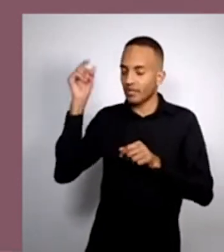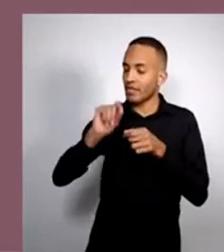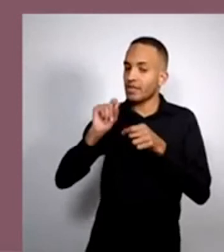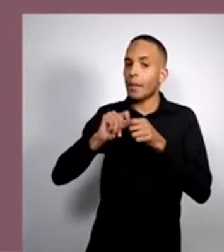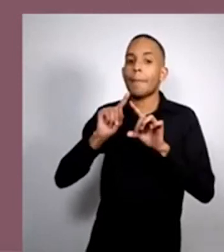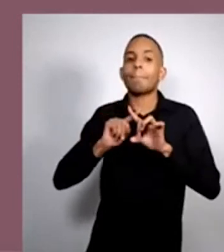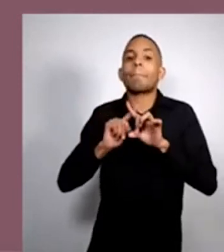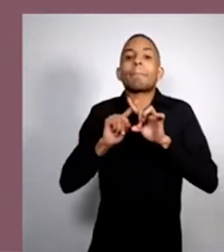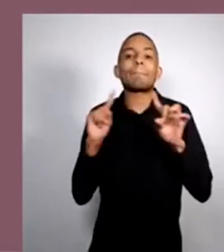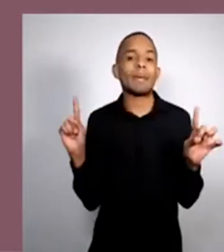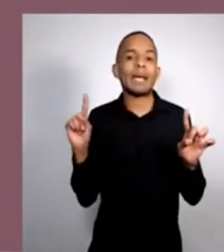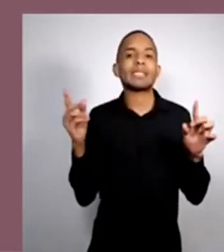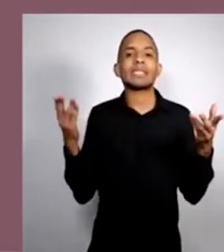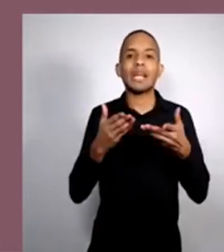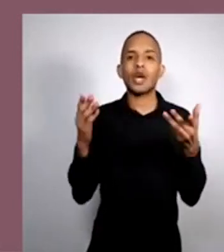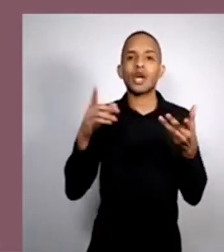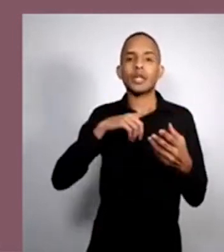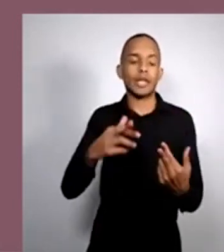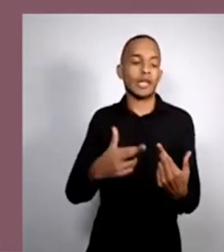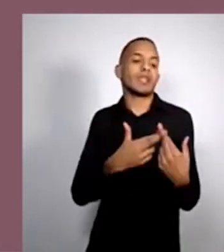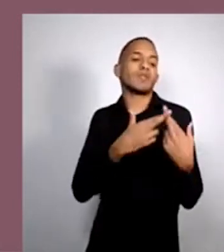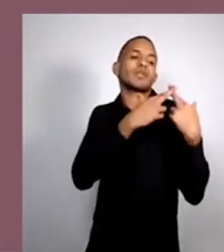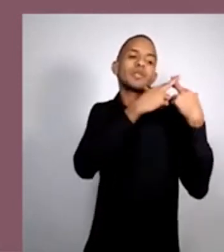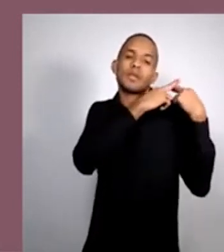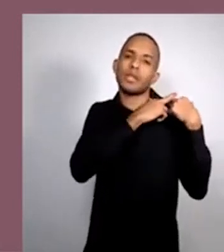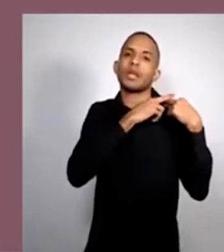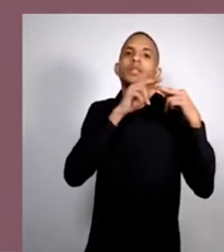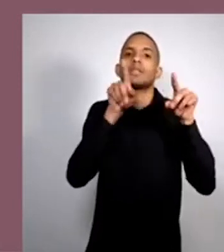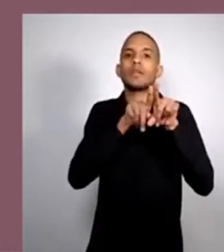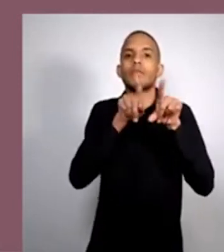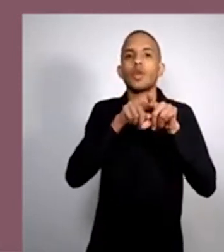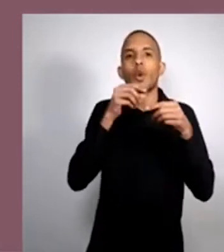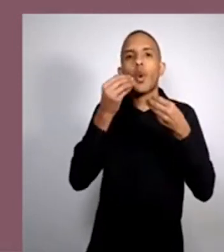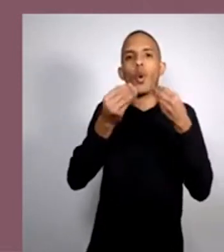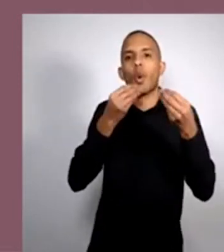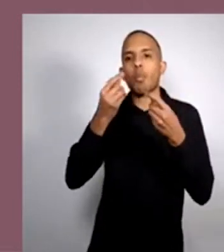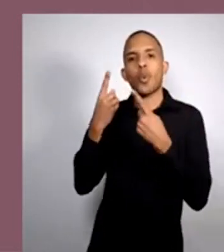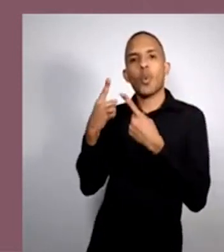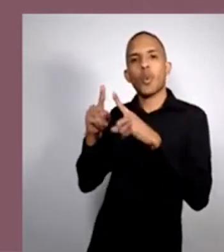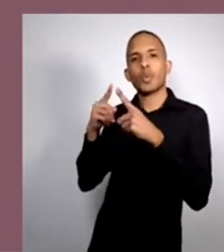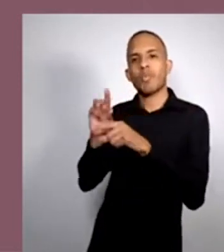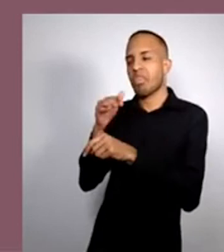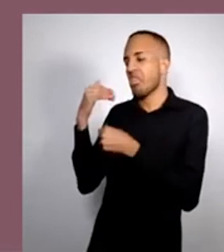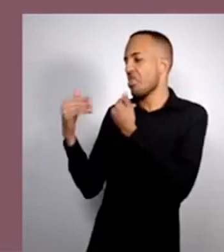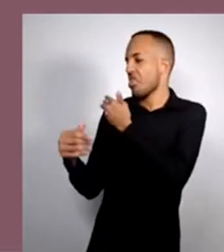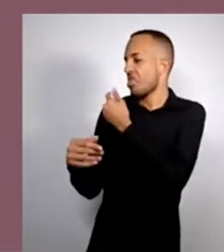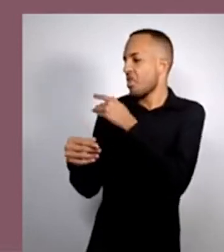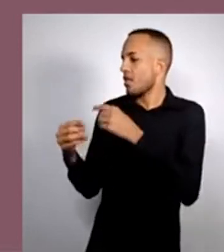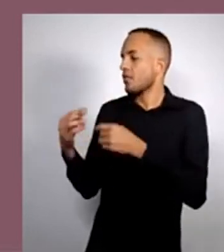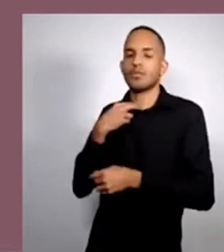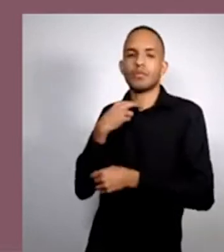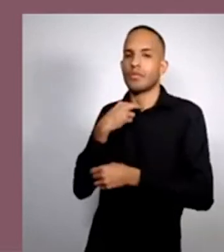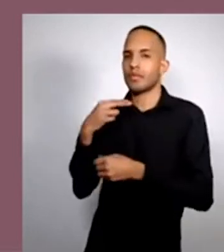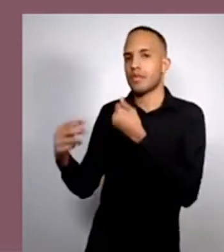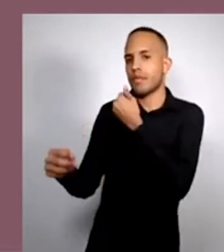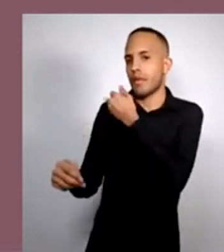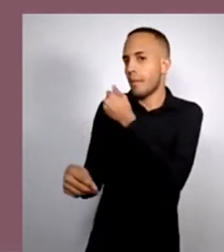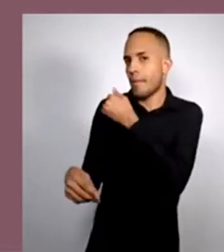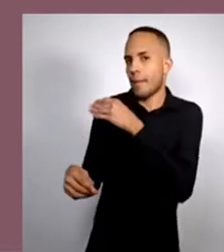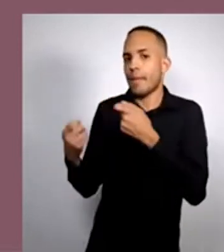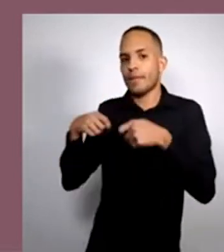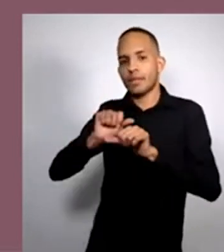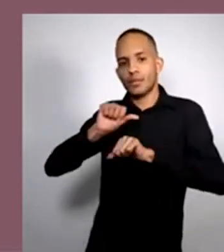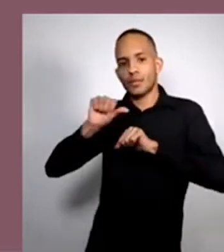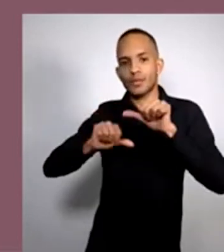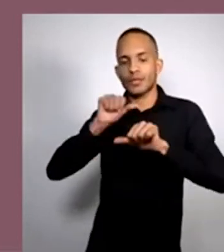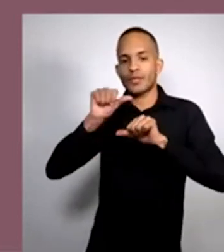entanto, têm eles a responsabilidade moral e política de combater o racismo, as discriminações, e justamente com os que